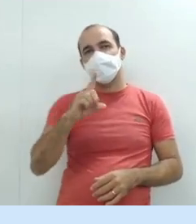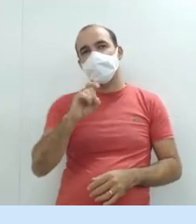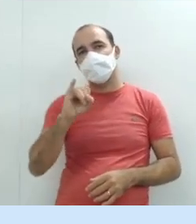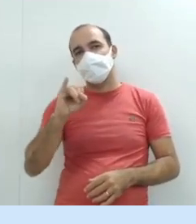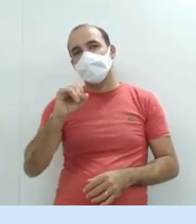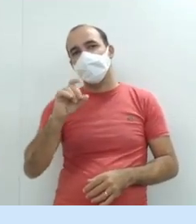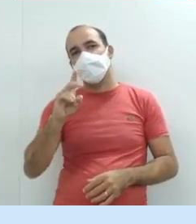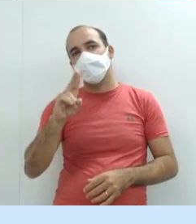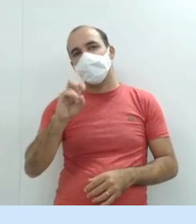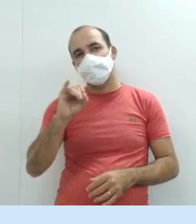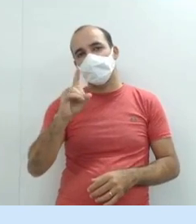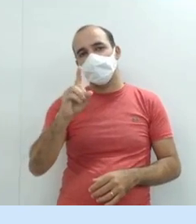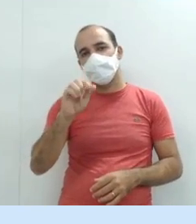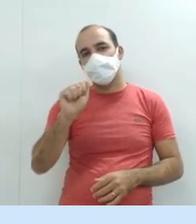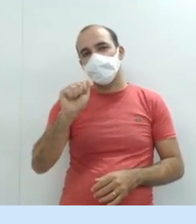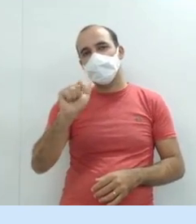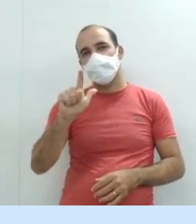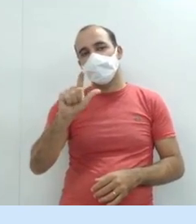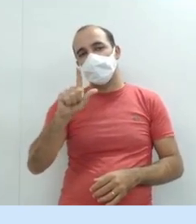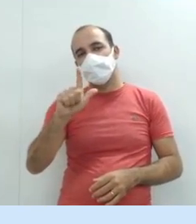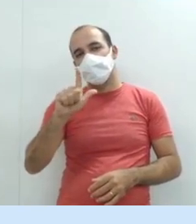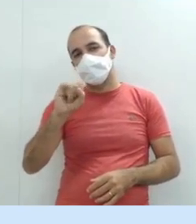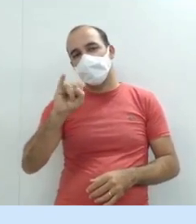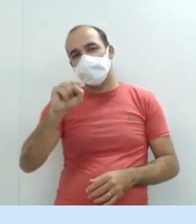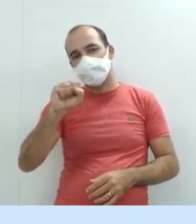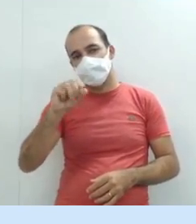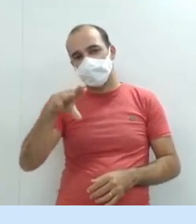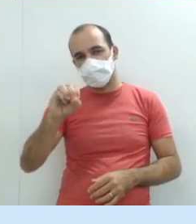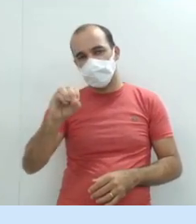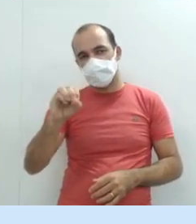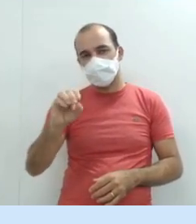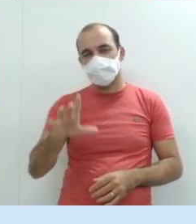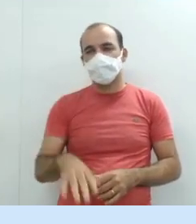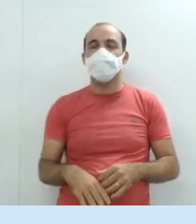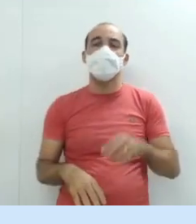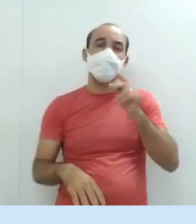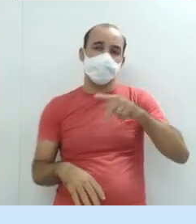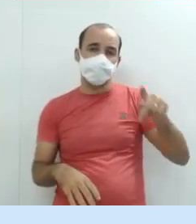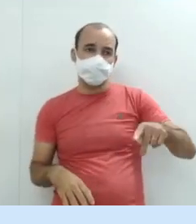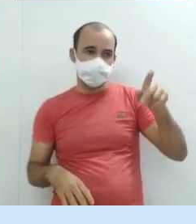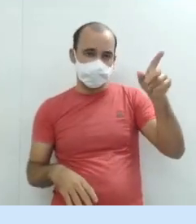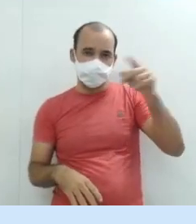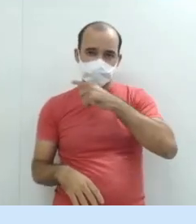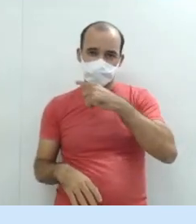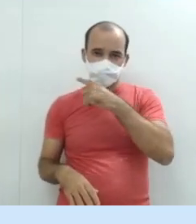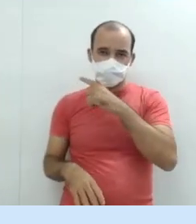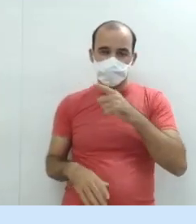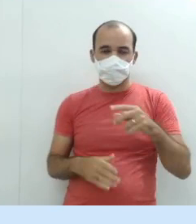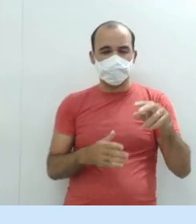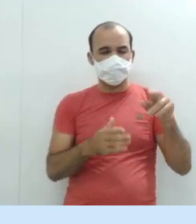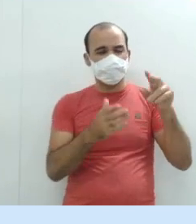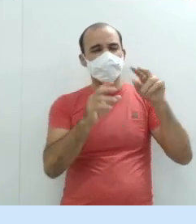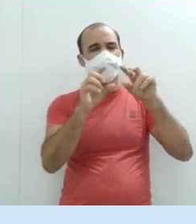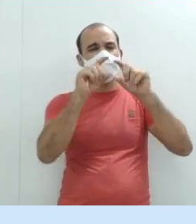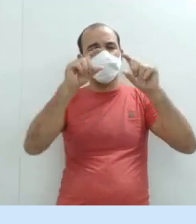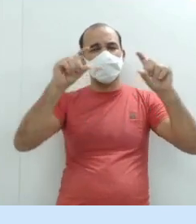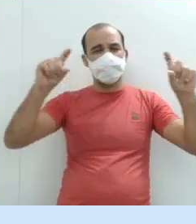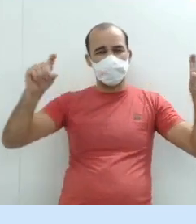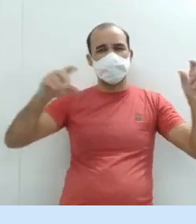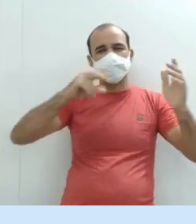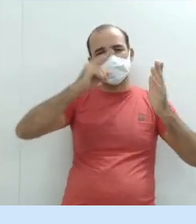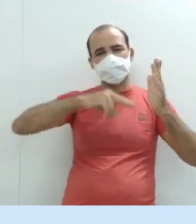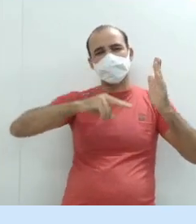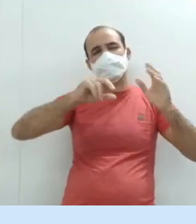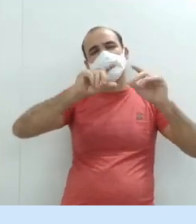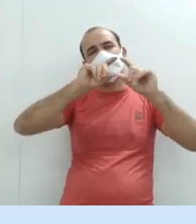um livro que tinha uma frase que me chamou a atenção. E essa frase me marcou muito me marca muito, na